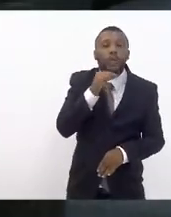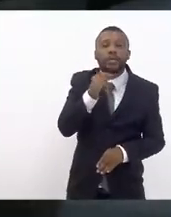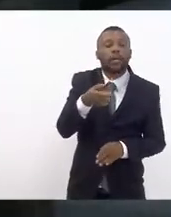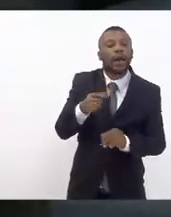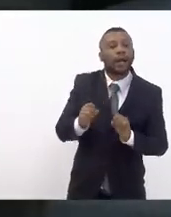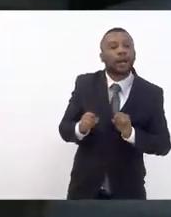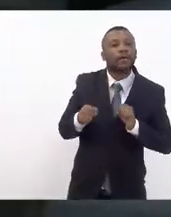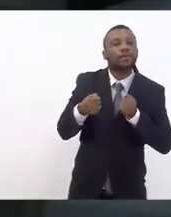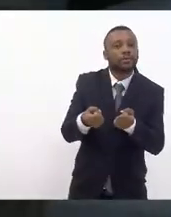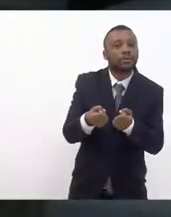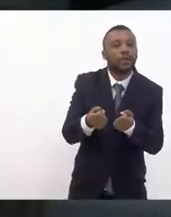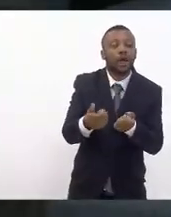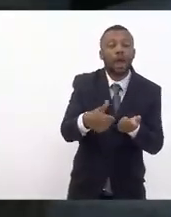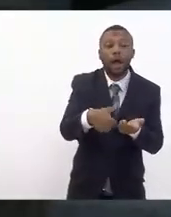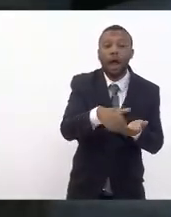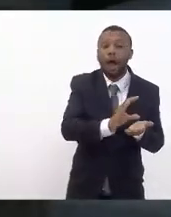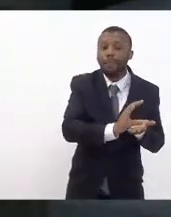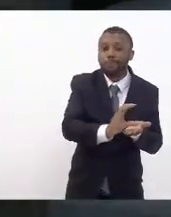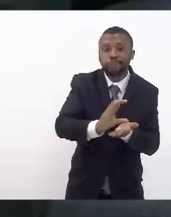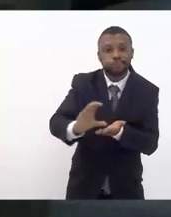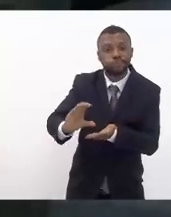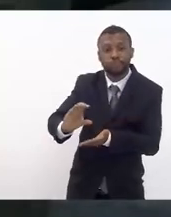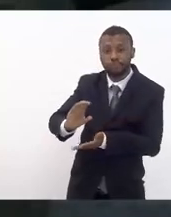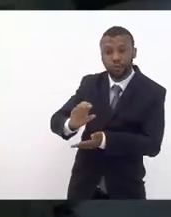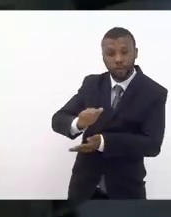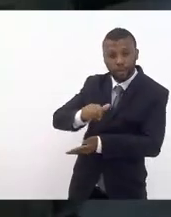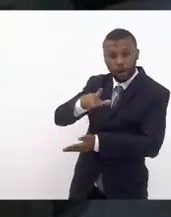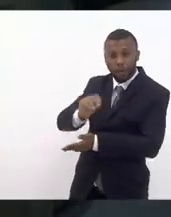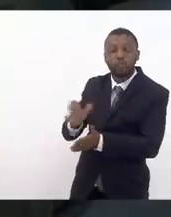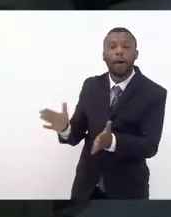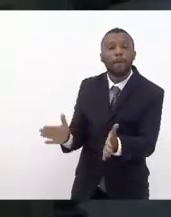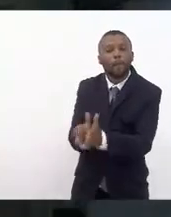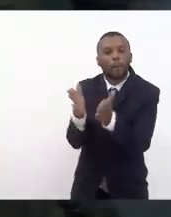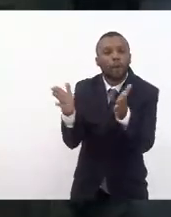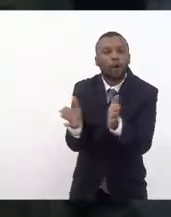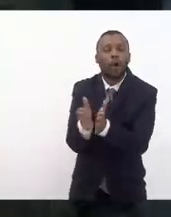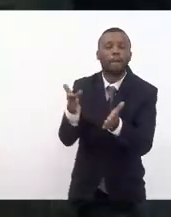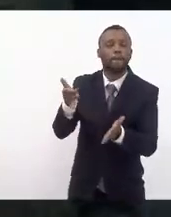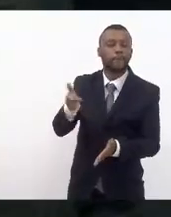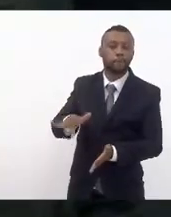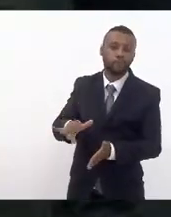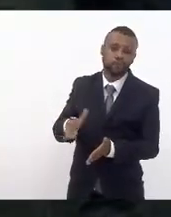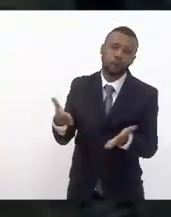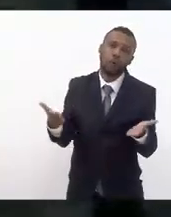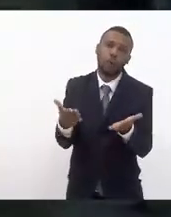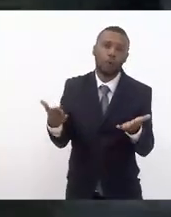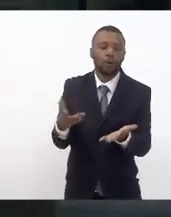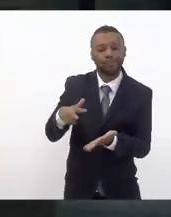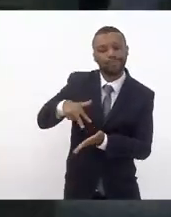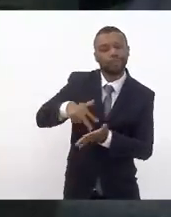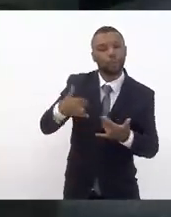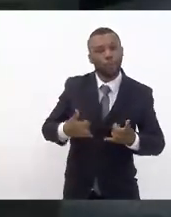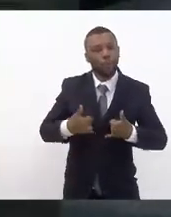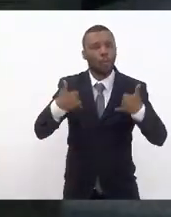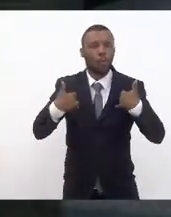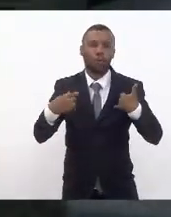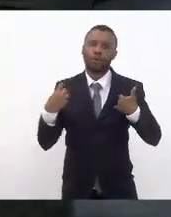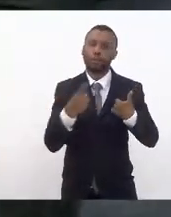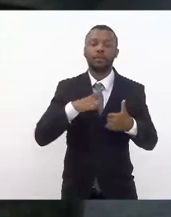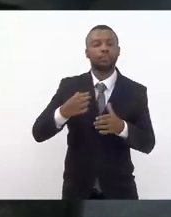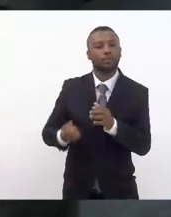para os estudantes mais pobres e precarizados. Então, hoje aqui, com muito orgulho, estamos